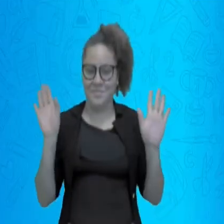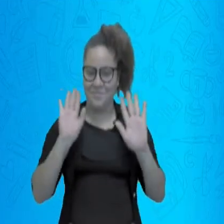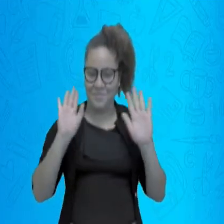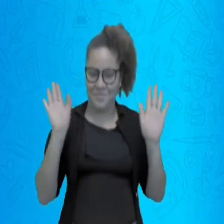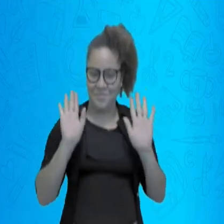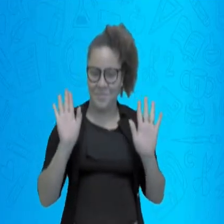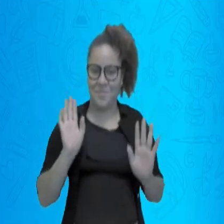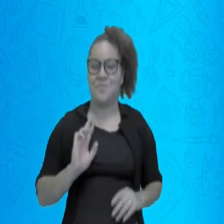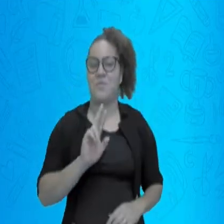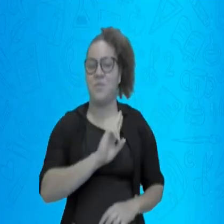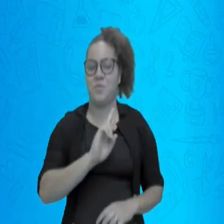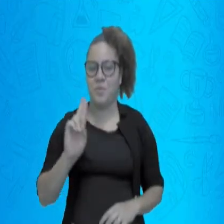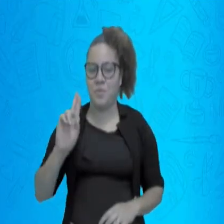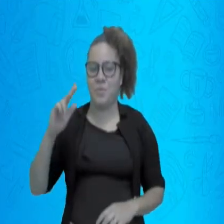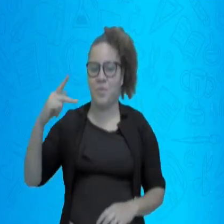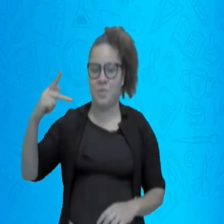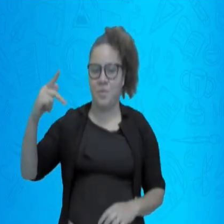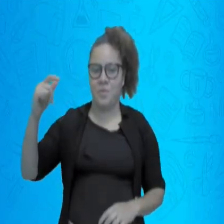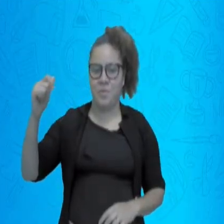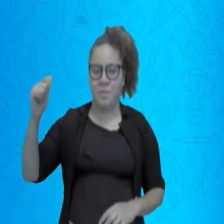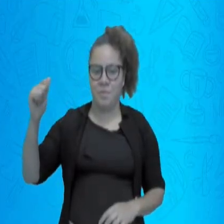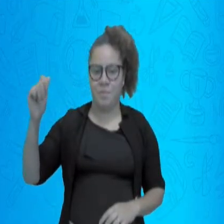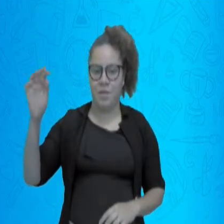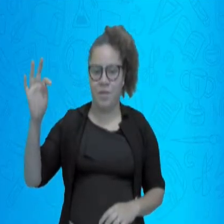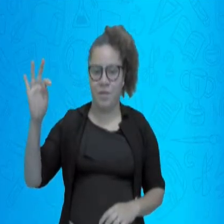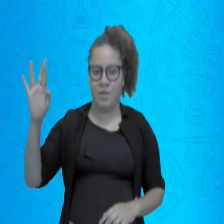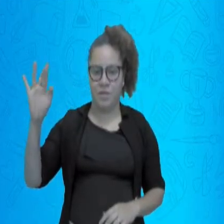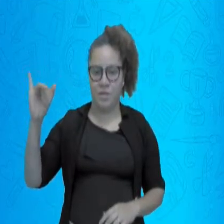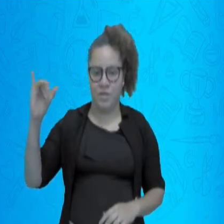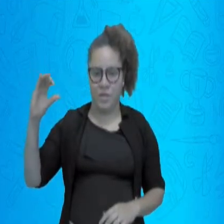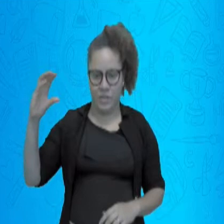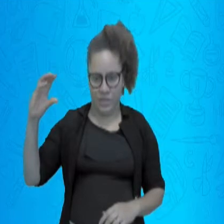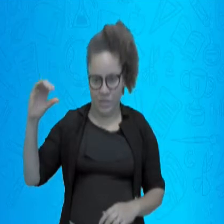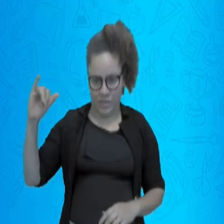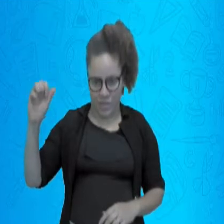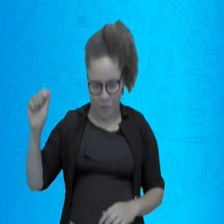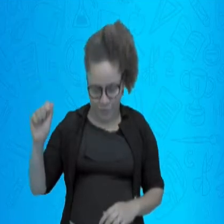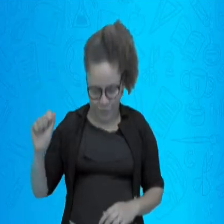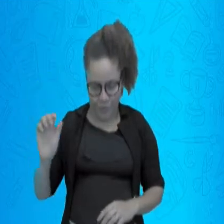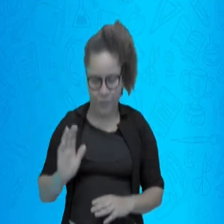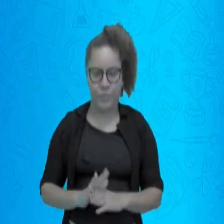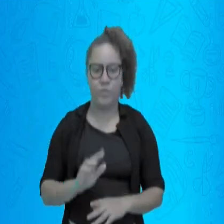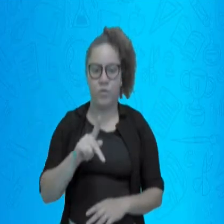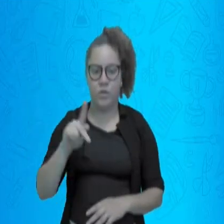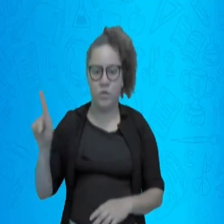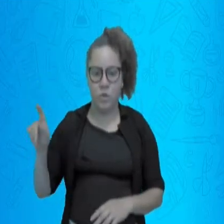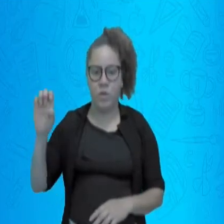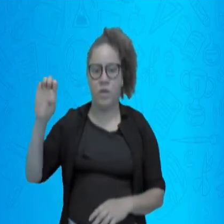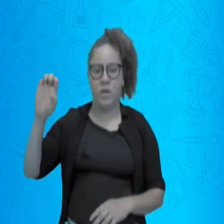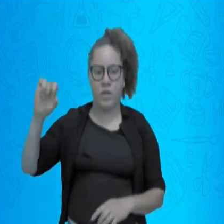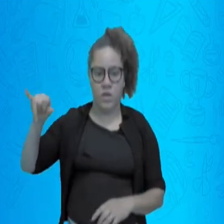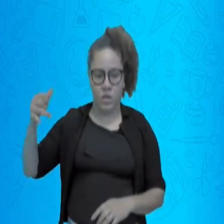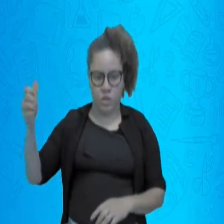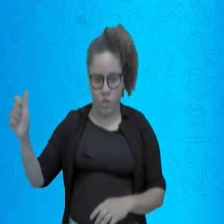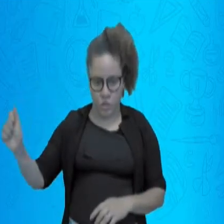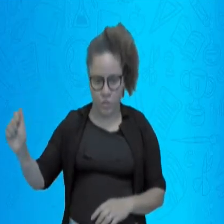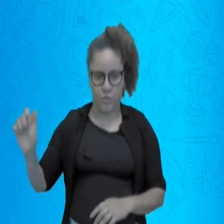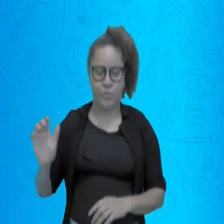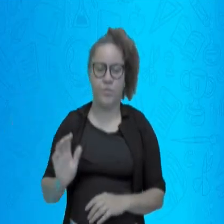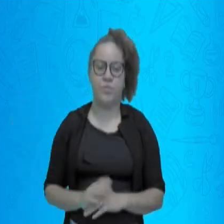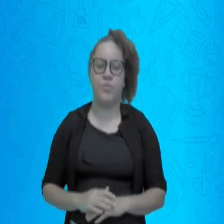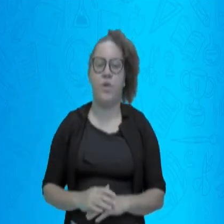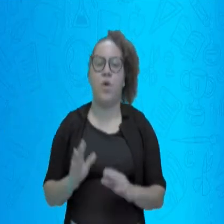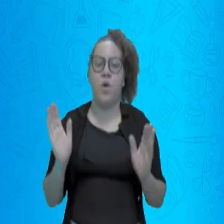Olá, sou a professora Patrícia, da Educação de Jovens e Adultos, e na nossa aula de Ciências de hoje vamos falar sobre